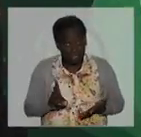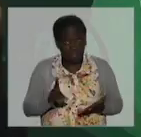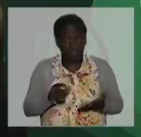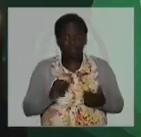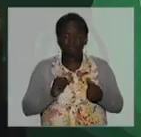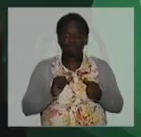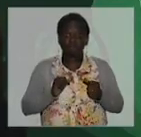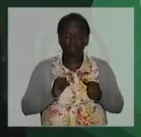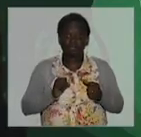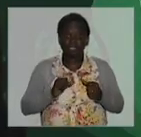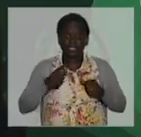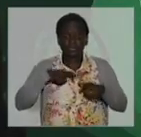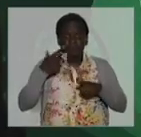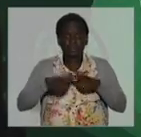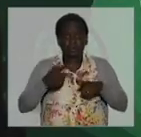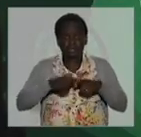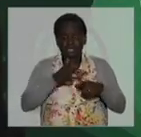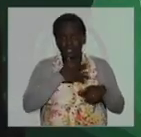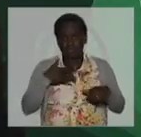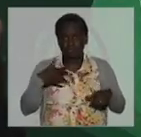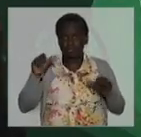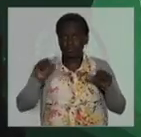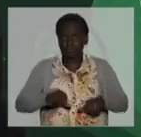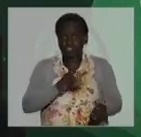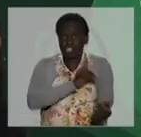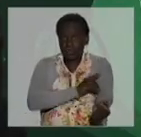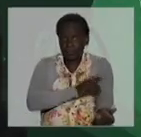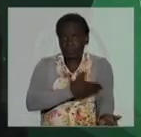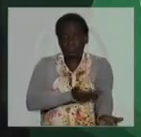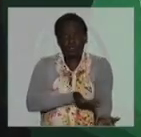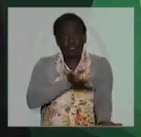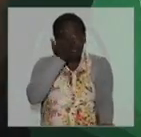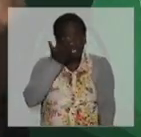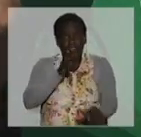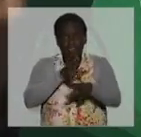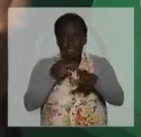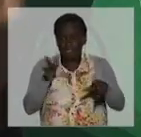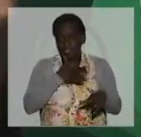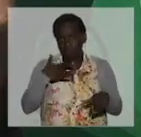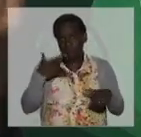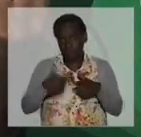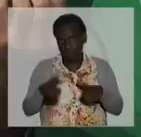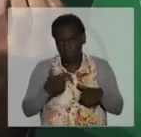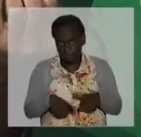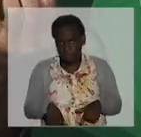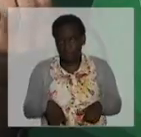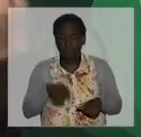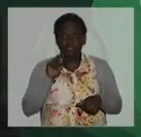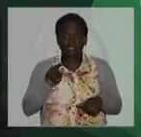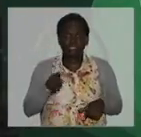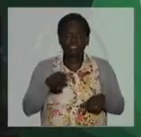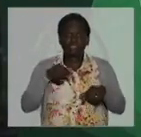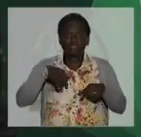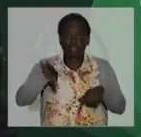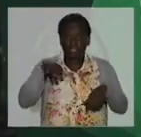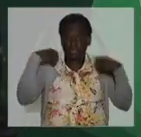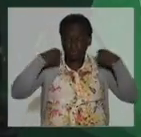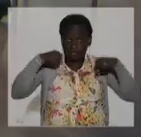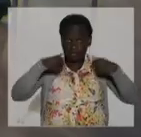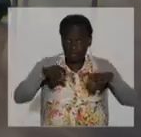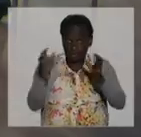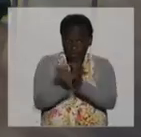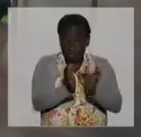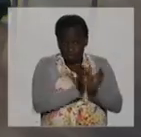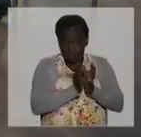você tem diversos problemas de saúde, como diabetes, hipertensão, se você levar essa atividade física para esses